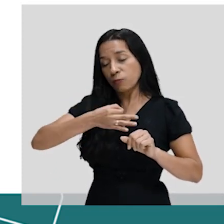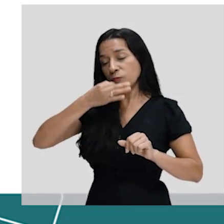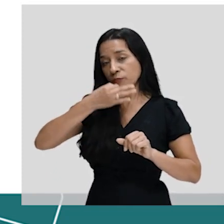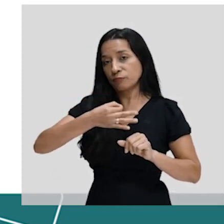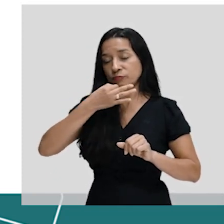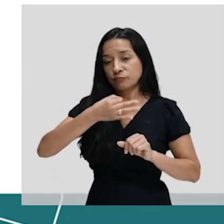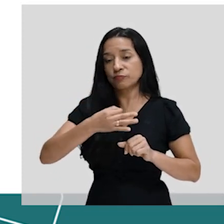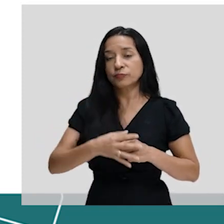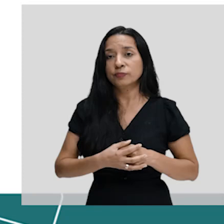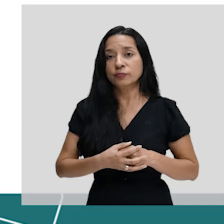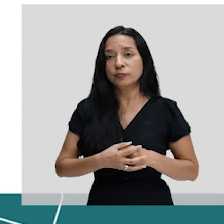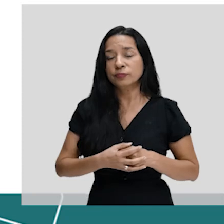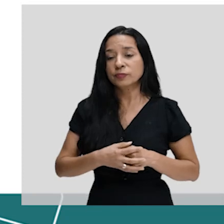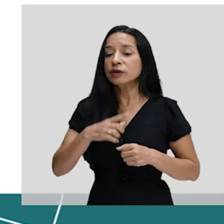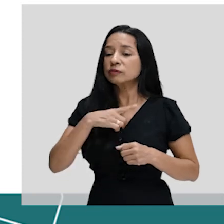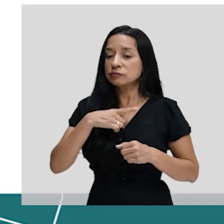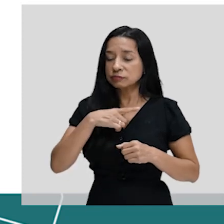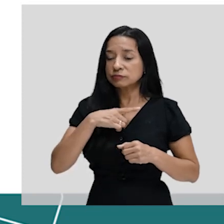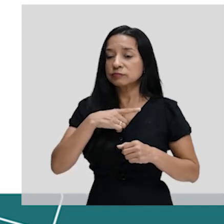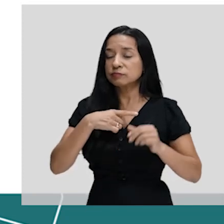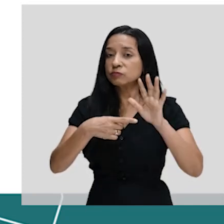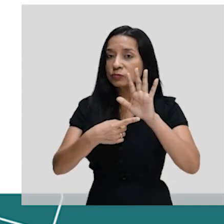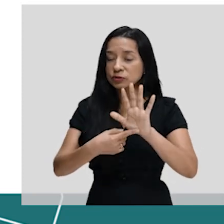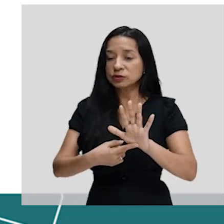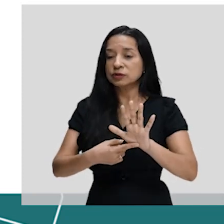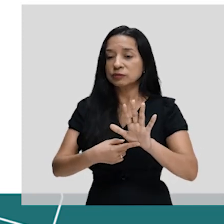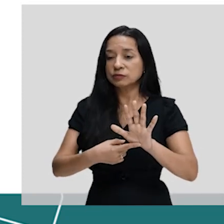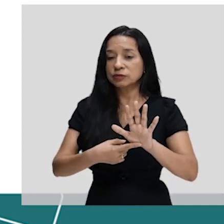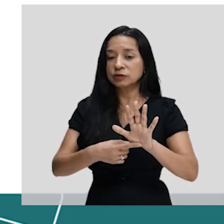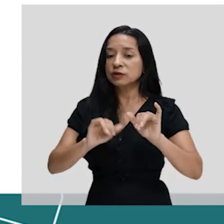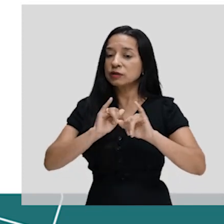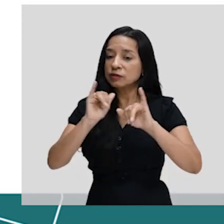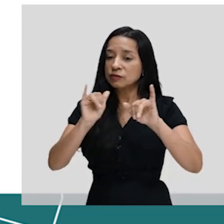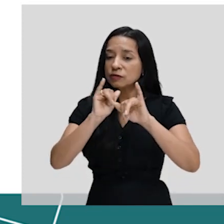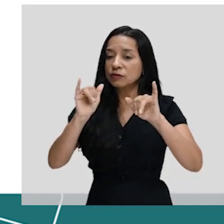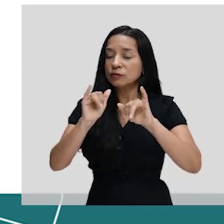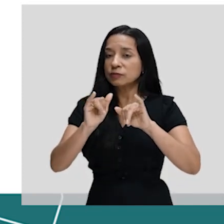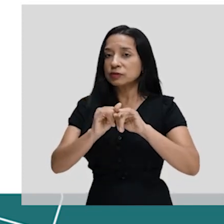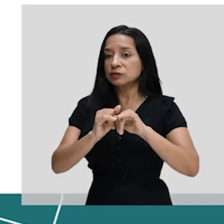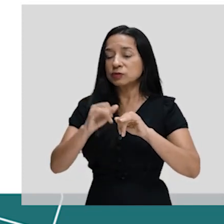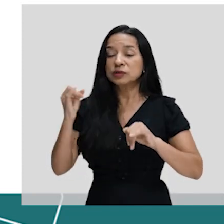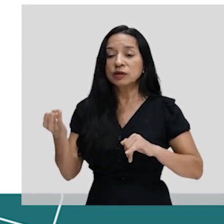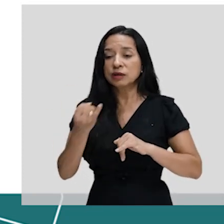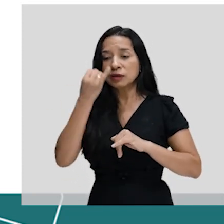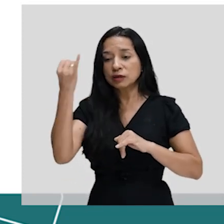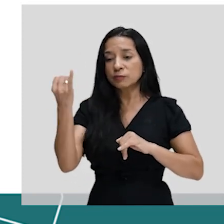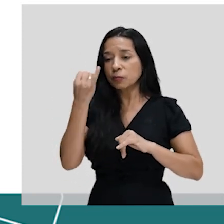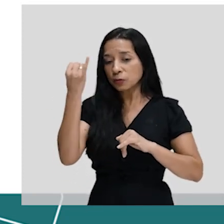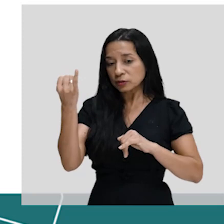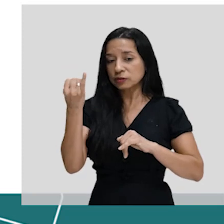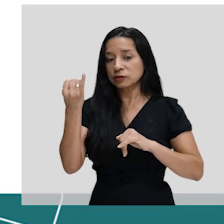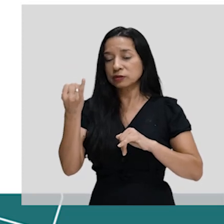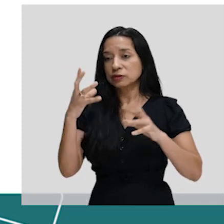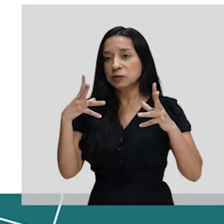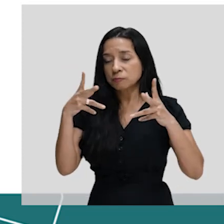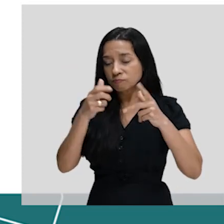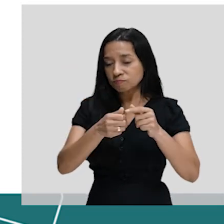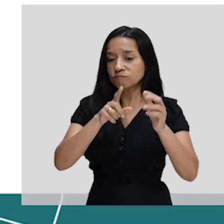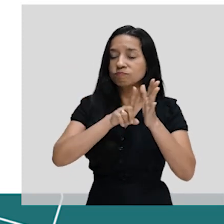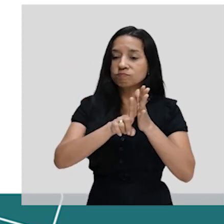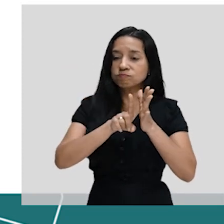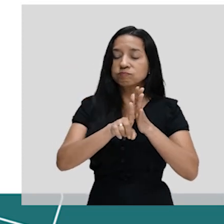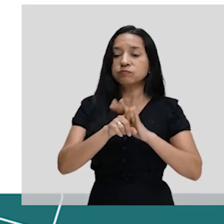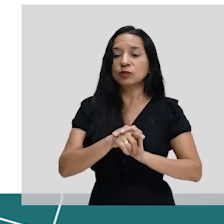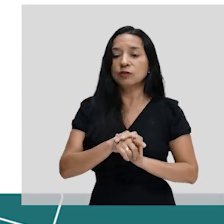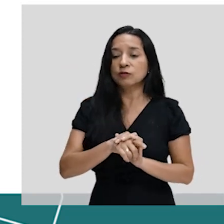minha opinião. Eu vou trazer, tá? Considerar informações relevantes para o intuito da síntese em questão, tá? Eu